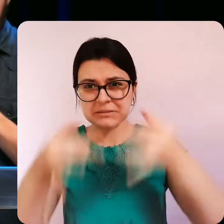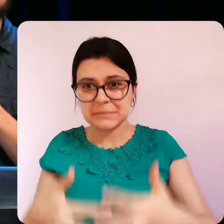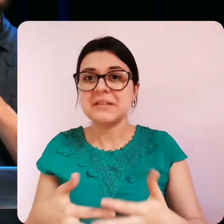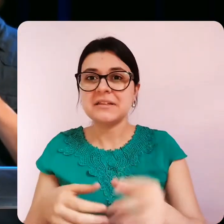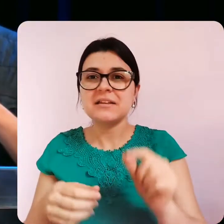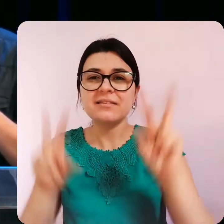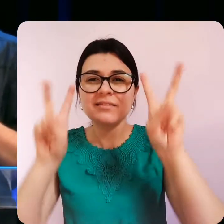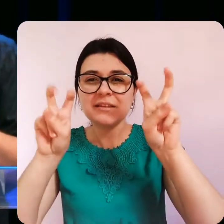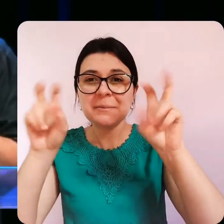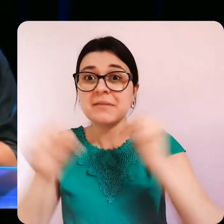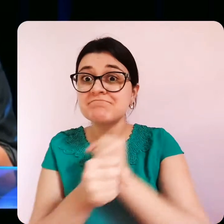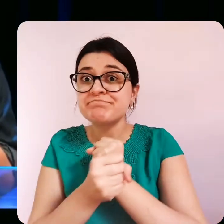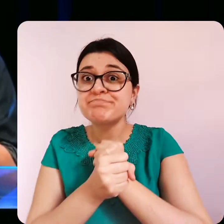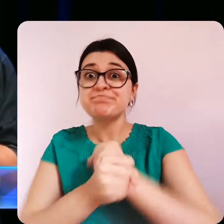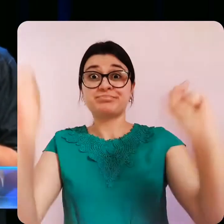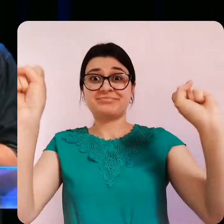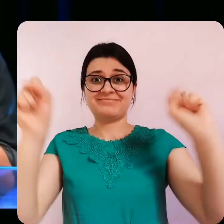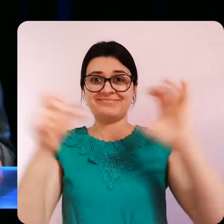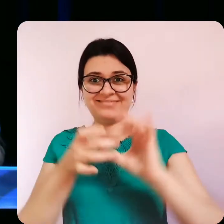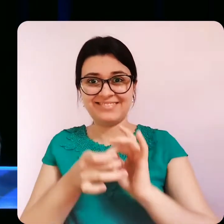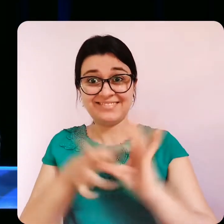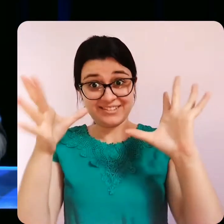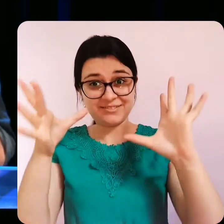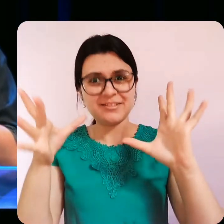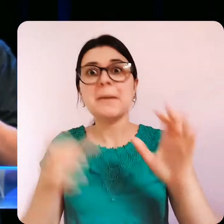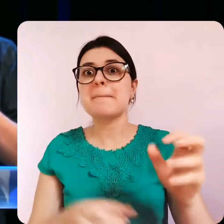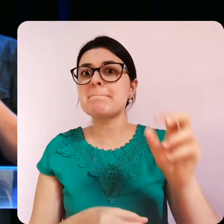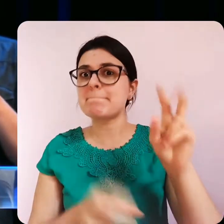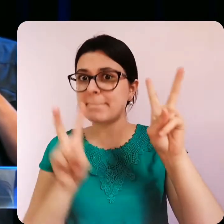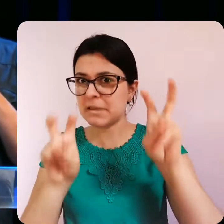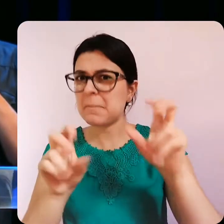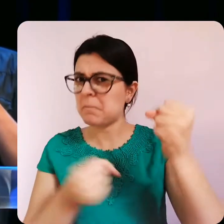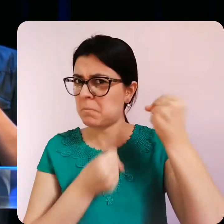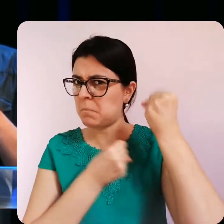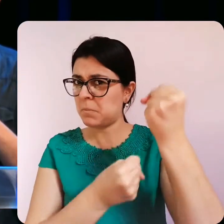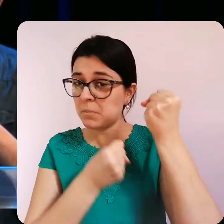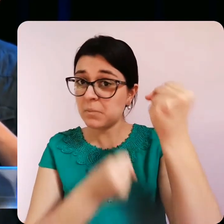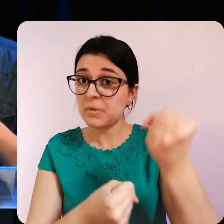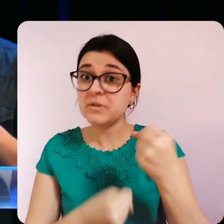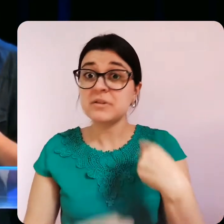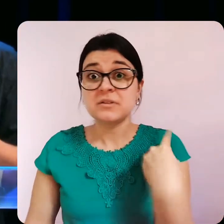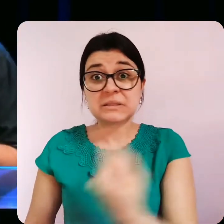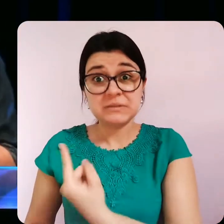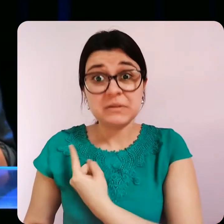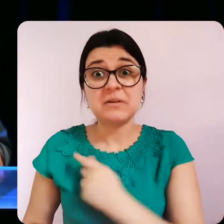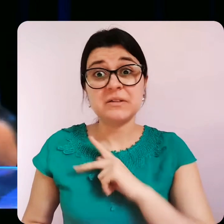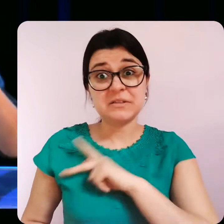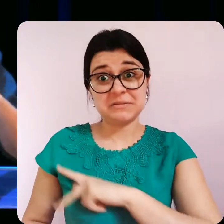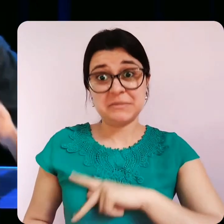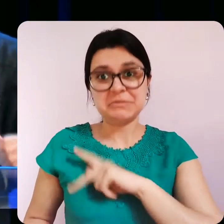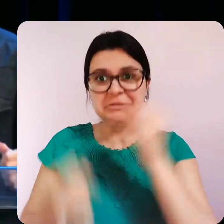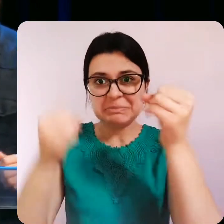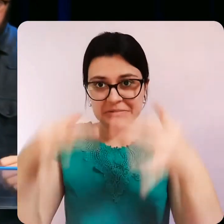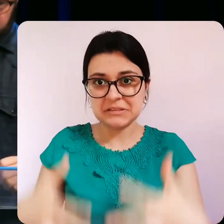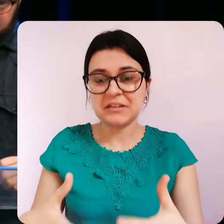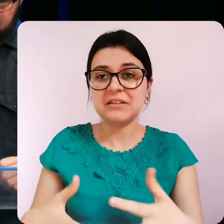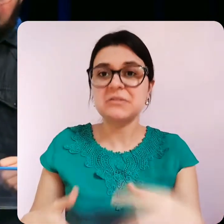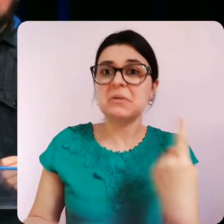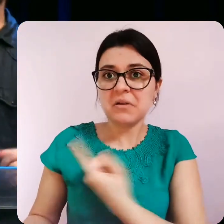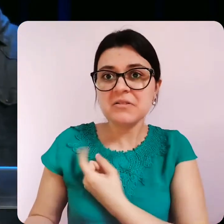que você pode ver. A carta de Gálatas ela é poderosa e Paulo fala da liberdade que nós alcançamos em Jesus